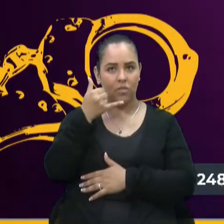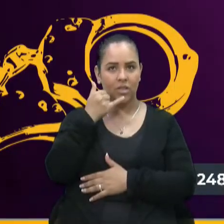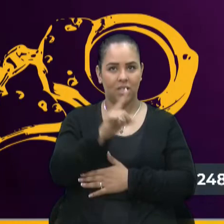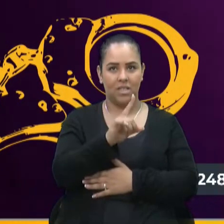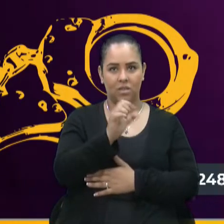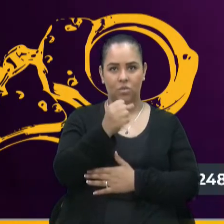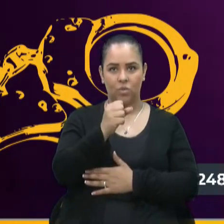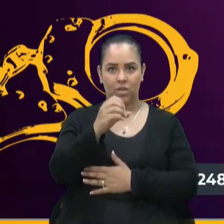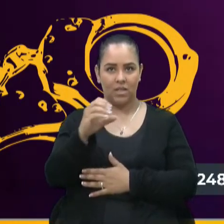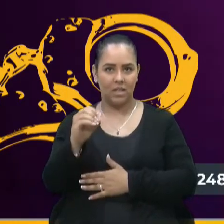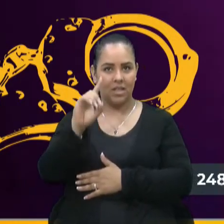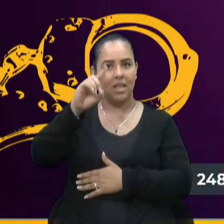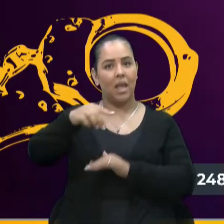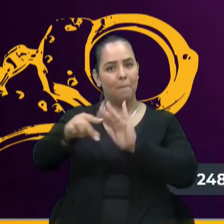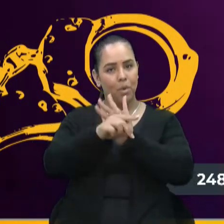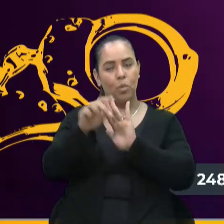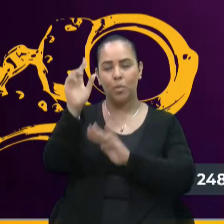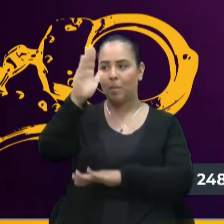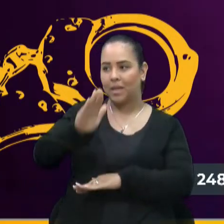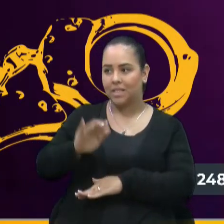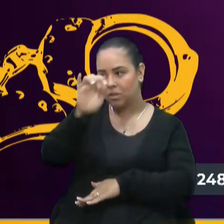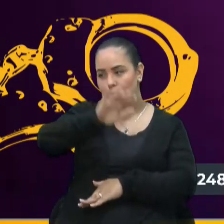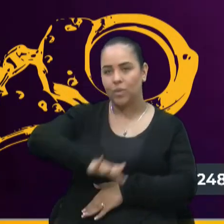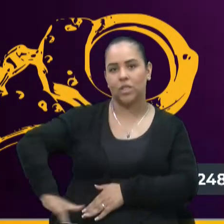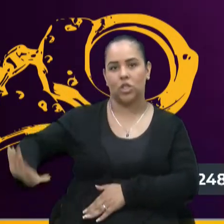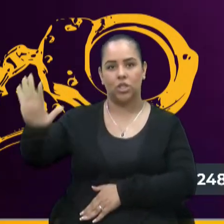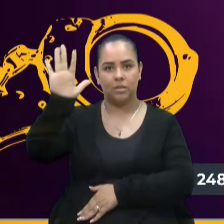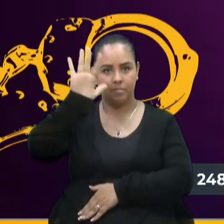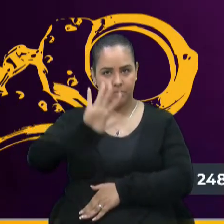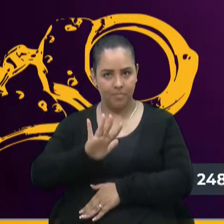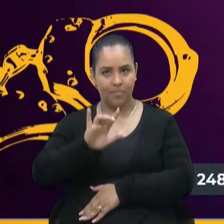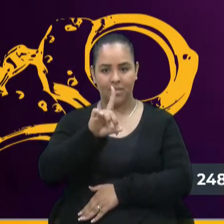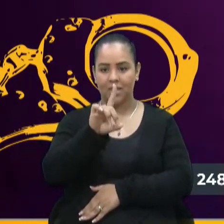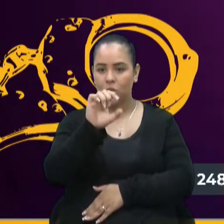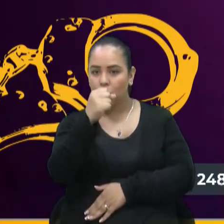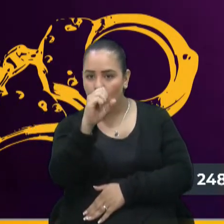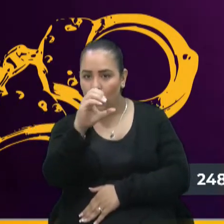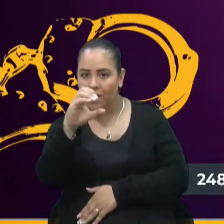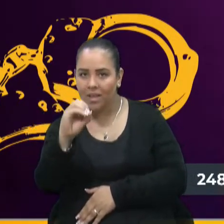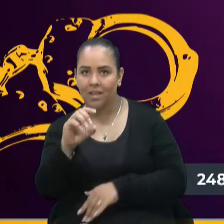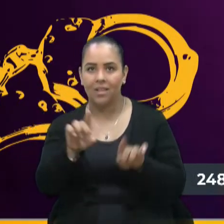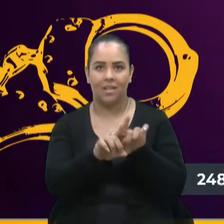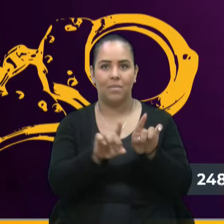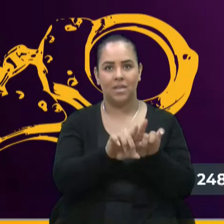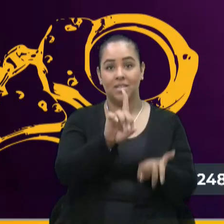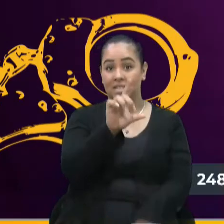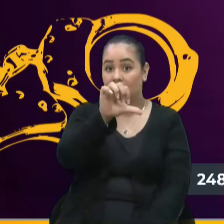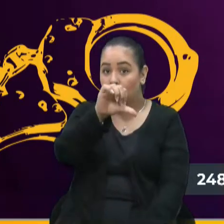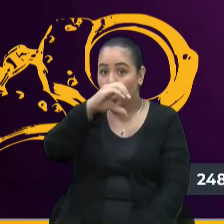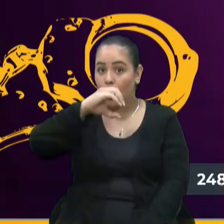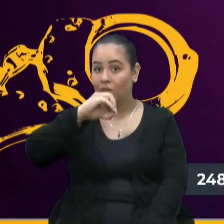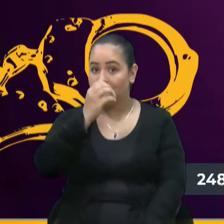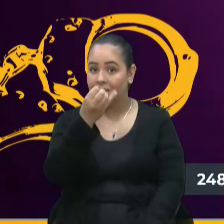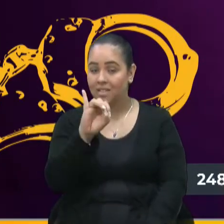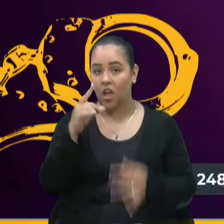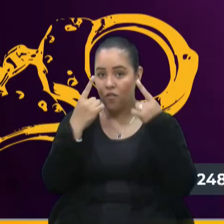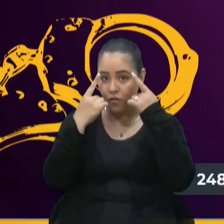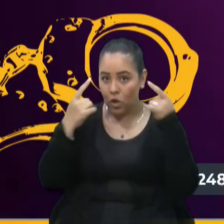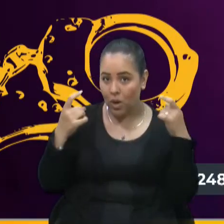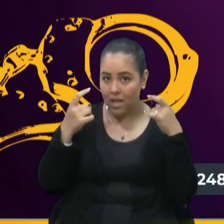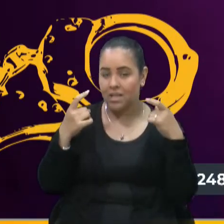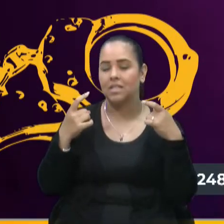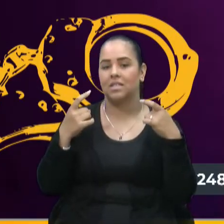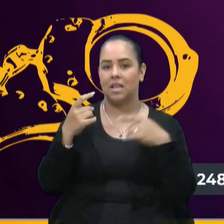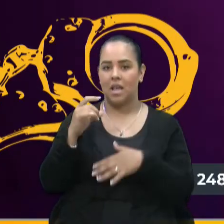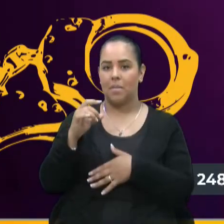que é um telefone nacional da Secretaria da Mulher. Nós temos o 190 para casos de agressões que precisem